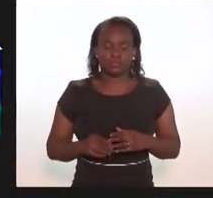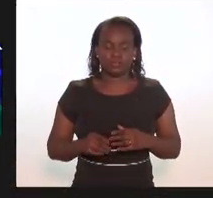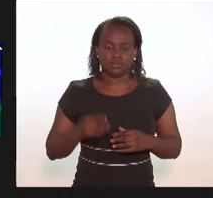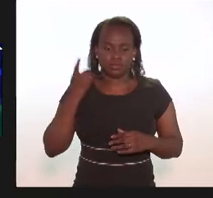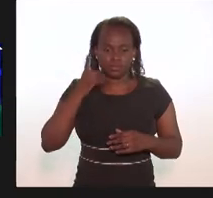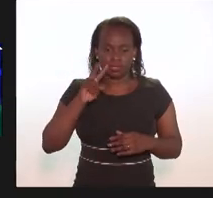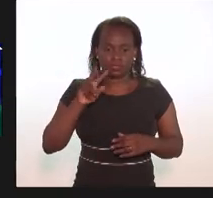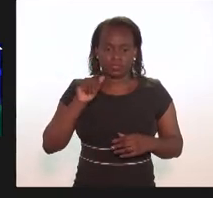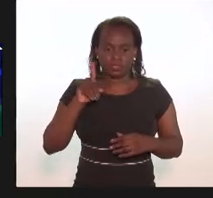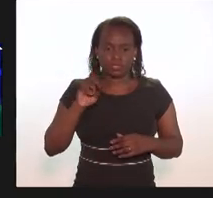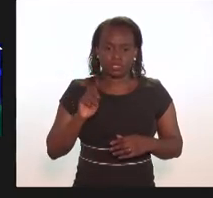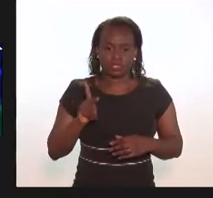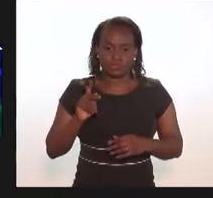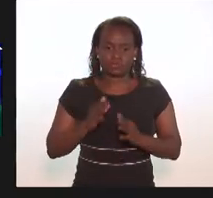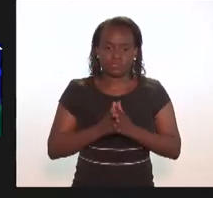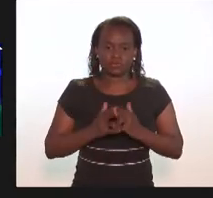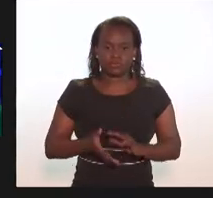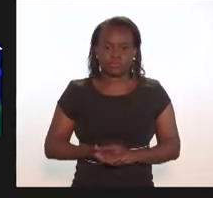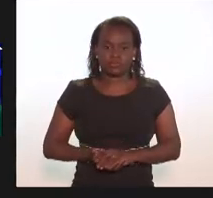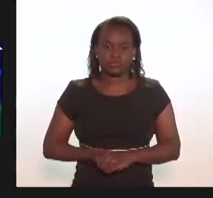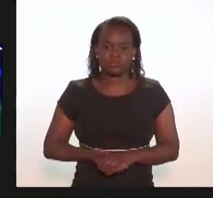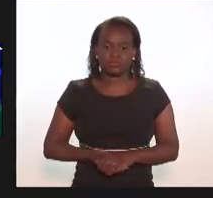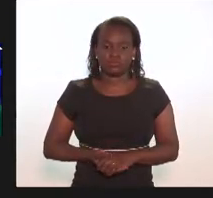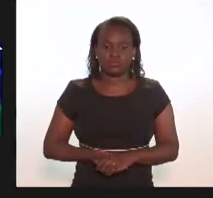por favor.